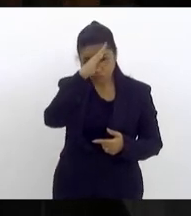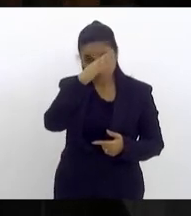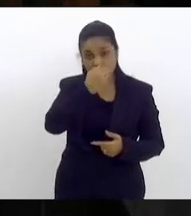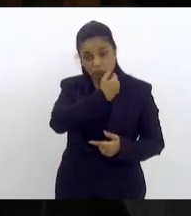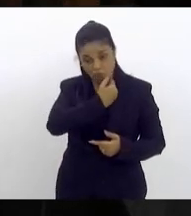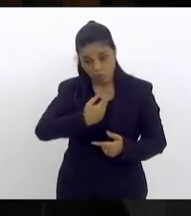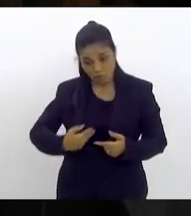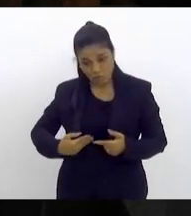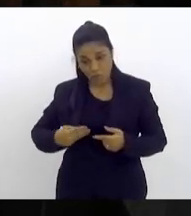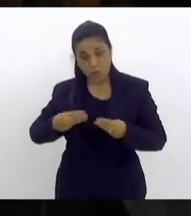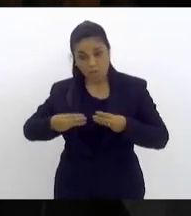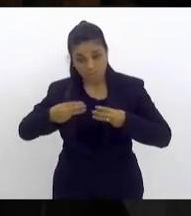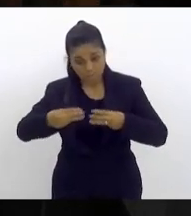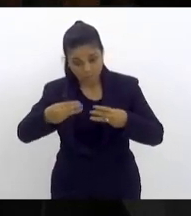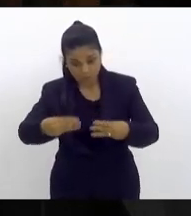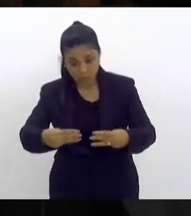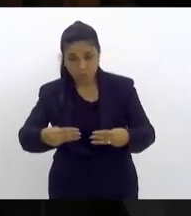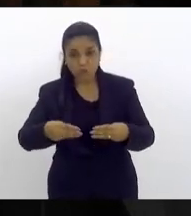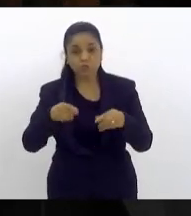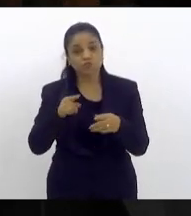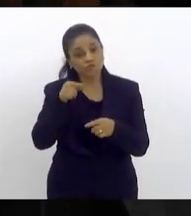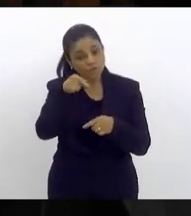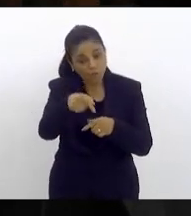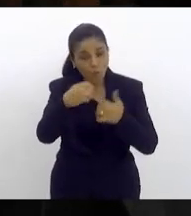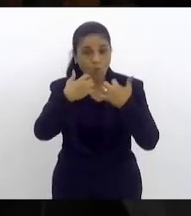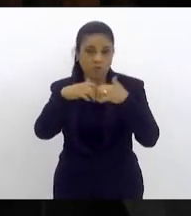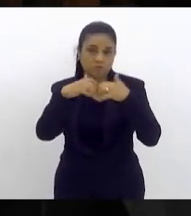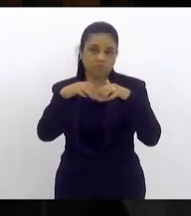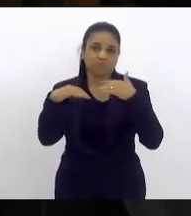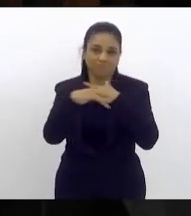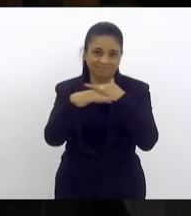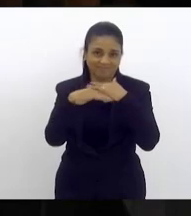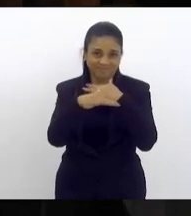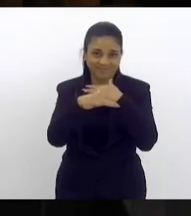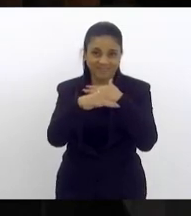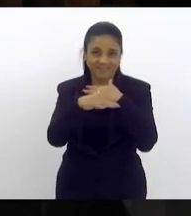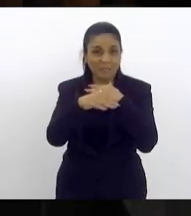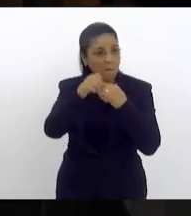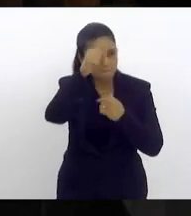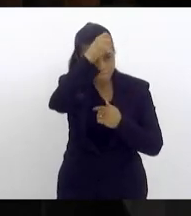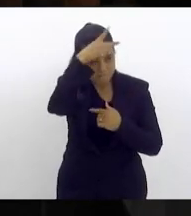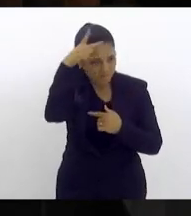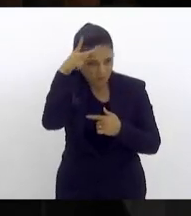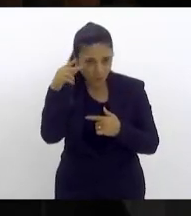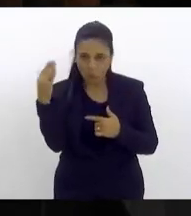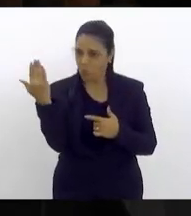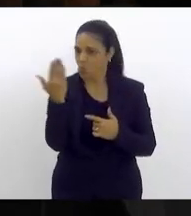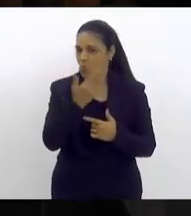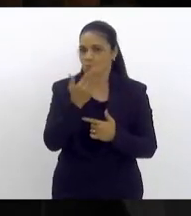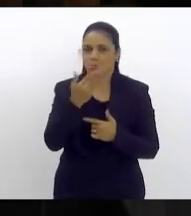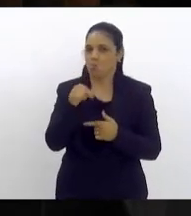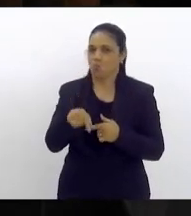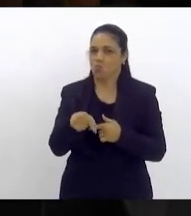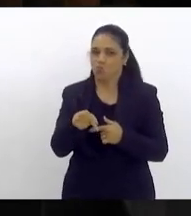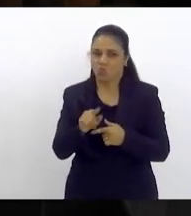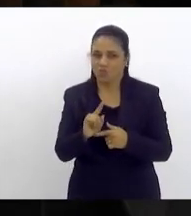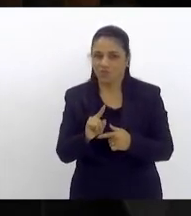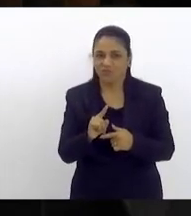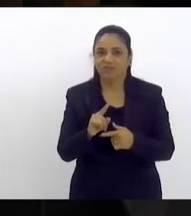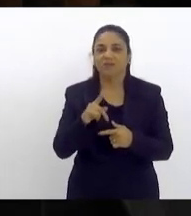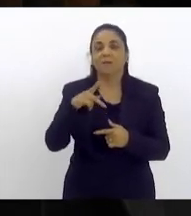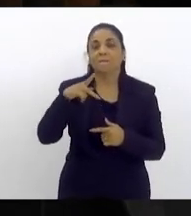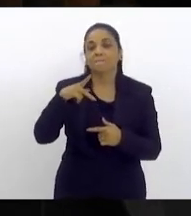do seu Ministro que estava no dia seguinte da tragédia quem não estava lá Prefeito bom tempo não estava autoridade da PRF do